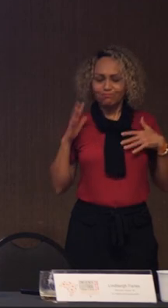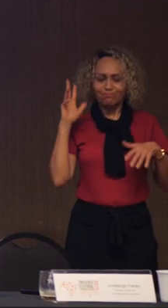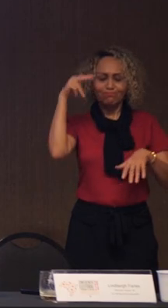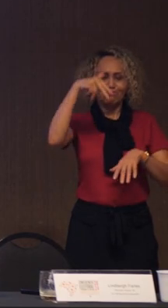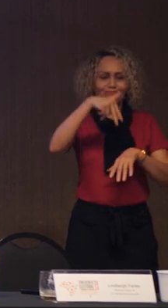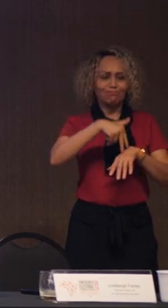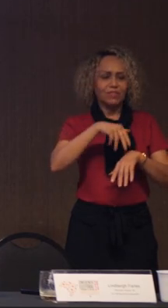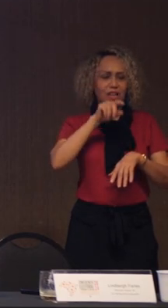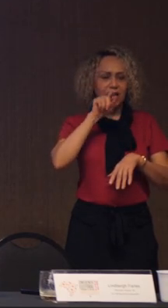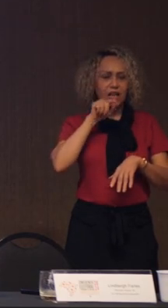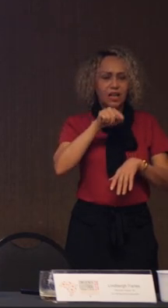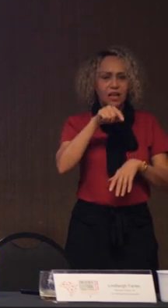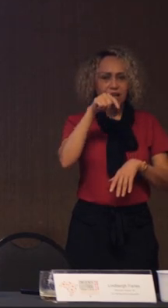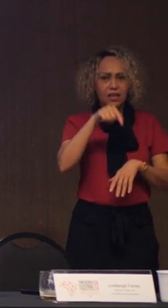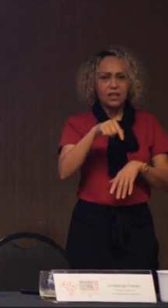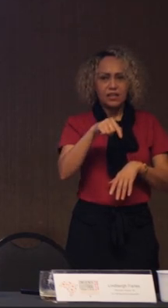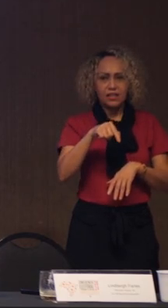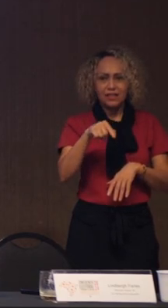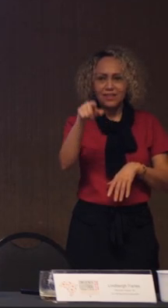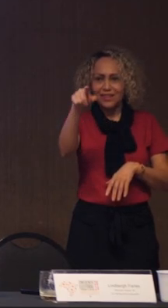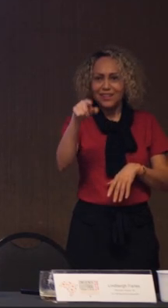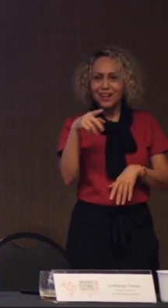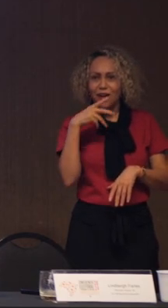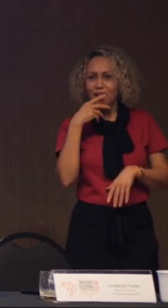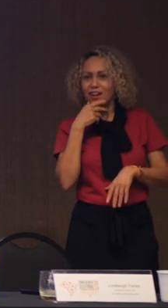aqui. Ah, eu tive uma